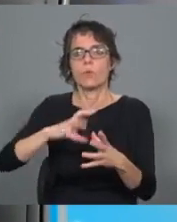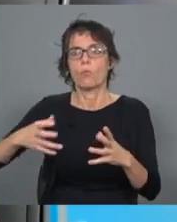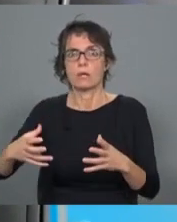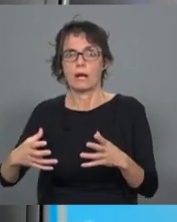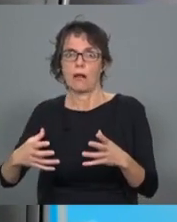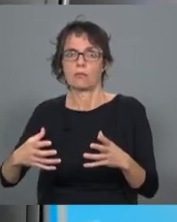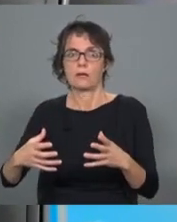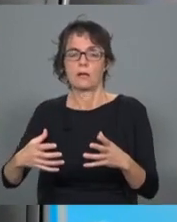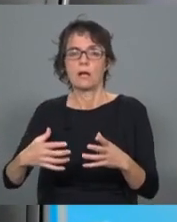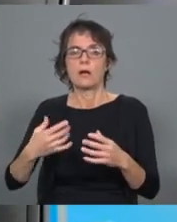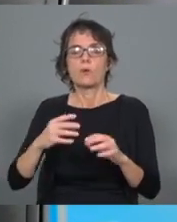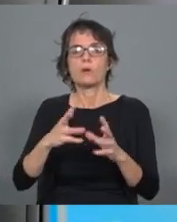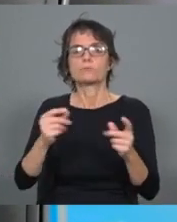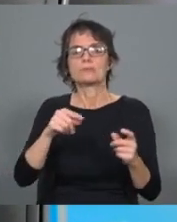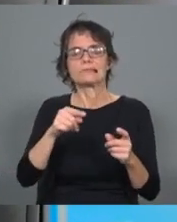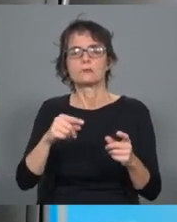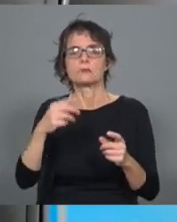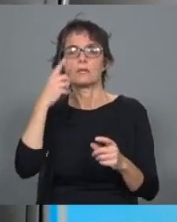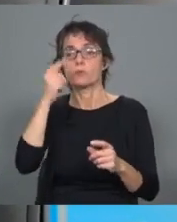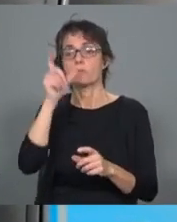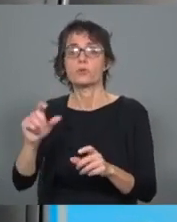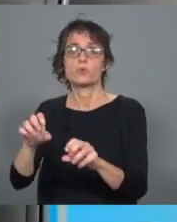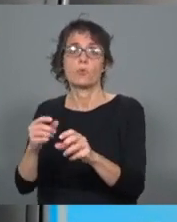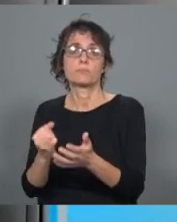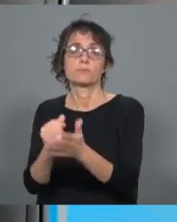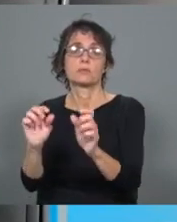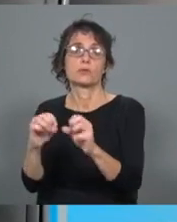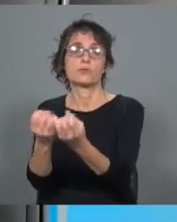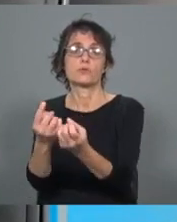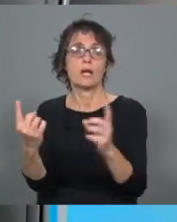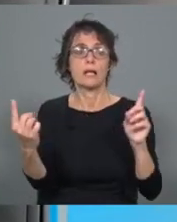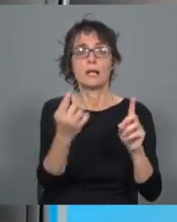assistente social e uma pessoa em situação de crise, ambos sem recursos.